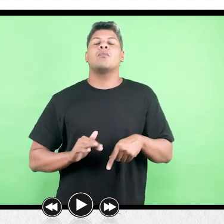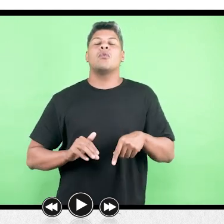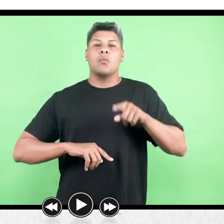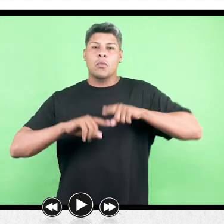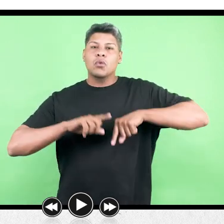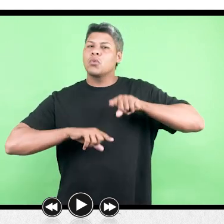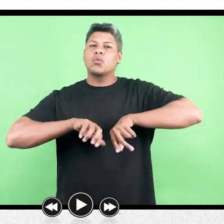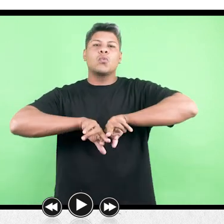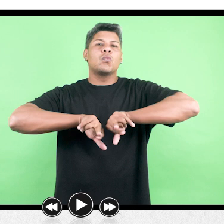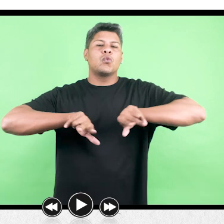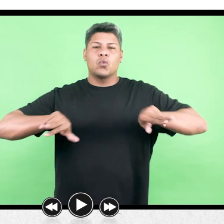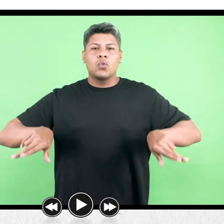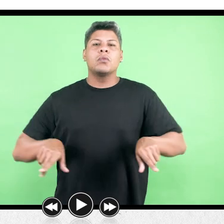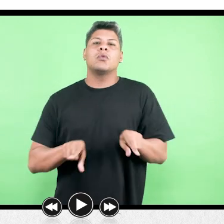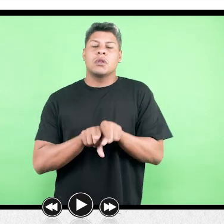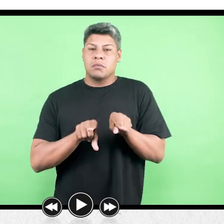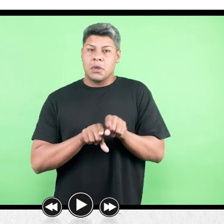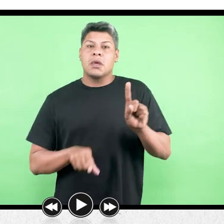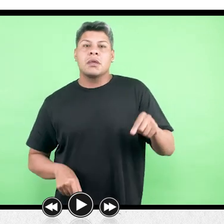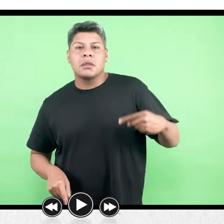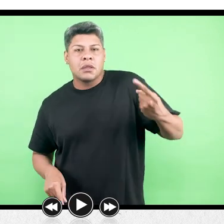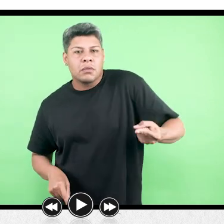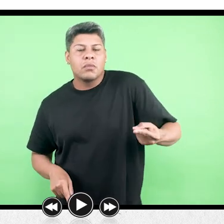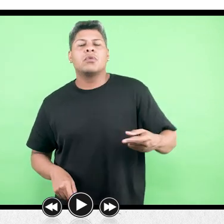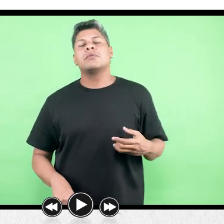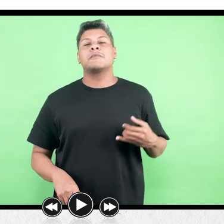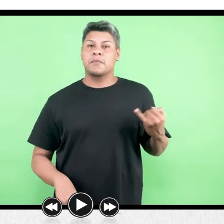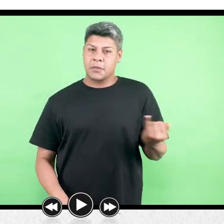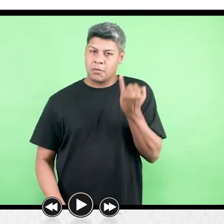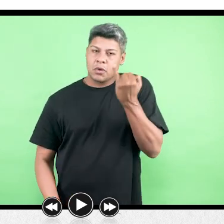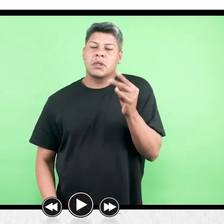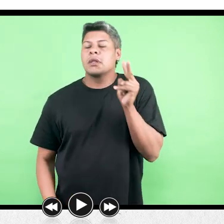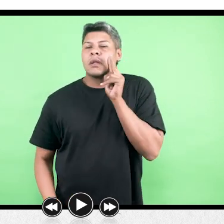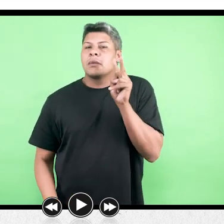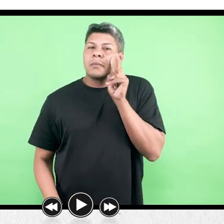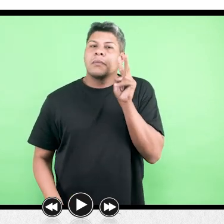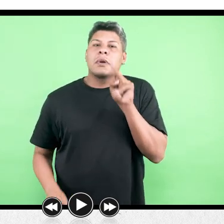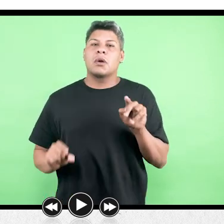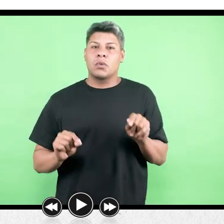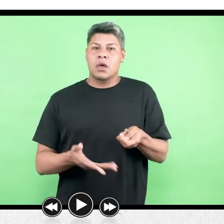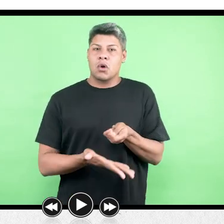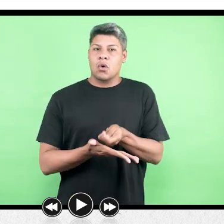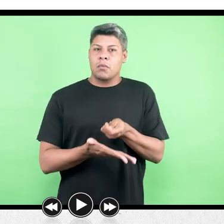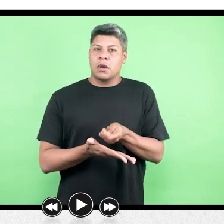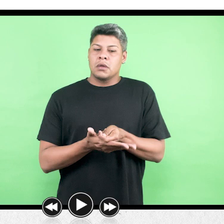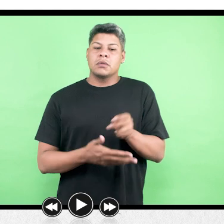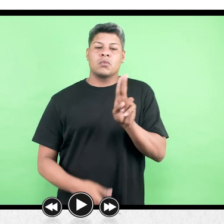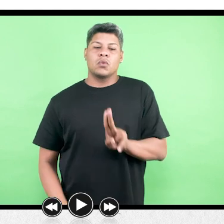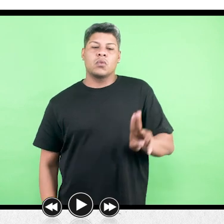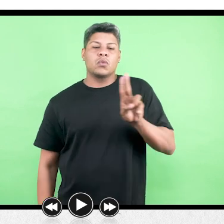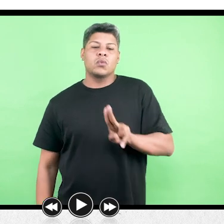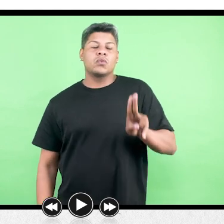múltiplos agora e para depois. Bom, é importante ressaltar alguma coisa. A cobrança pelo uso da água,